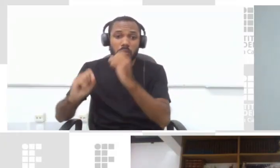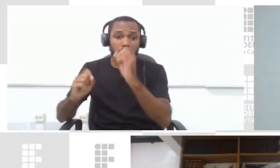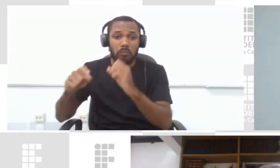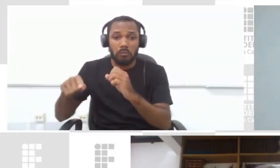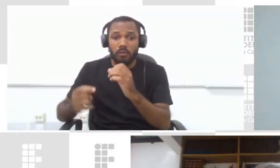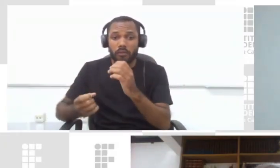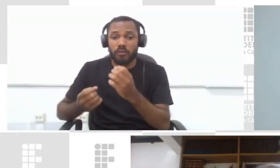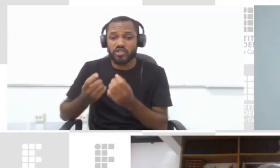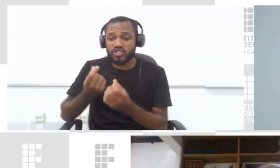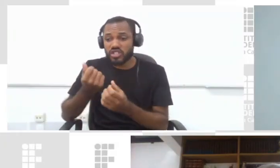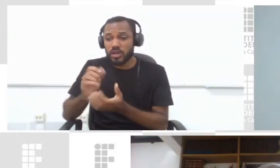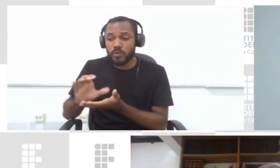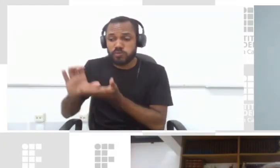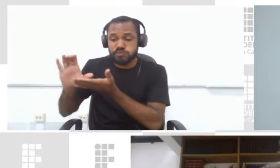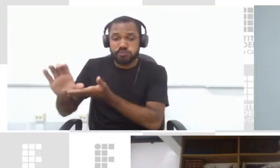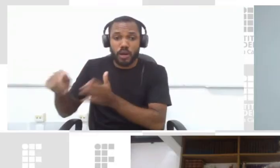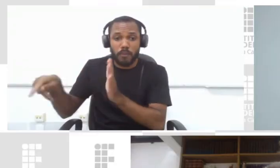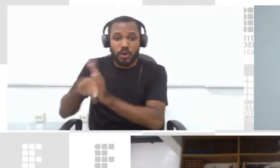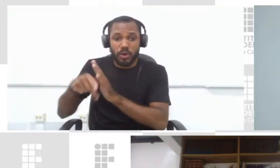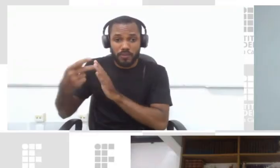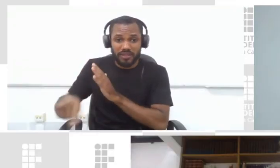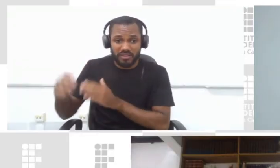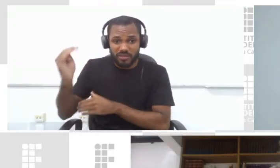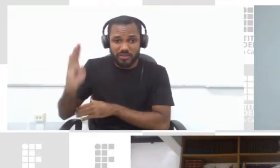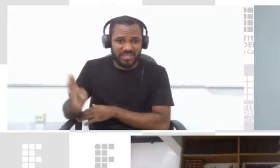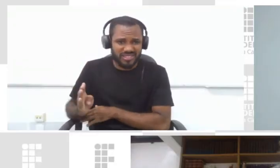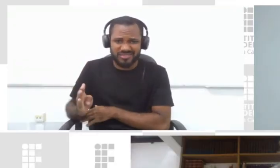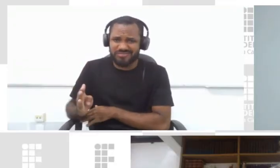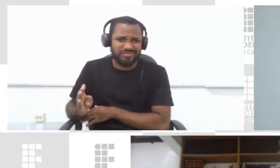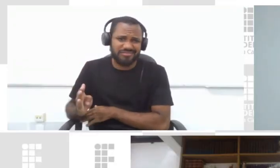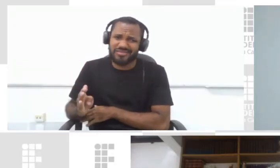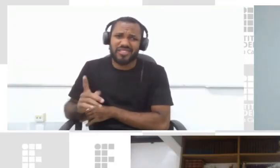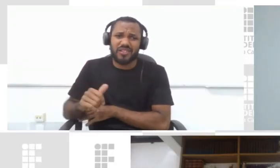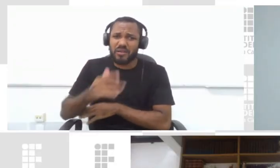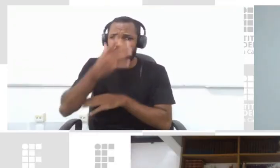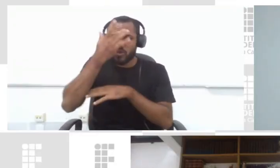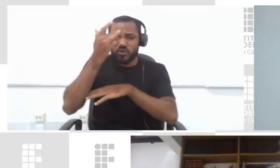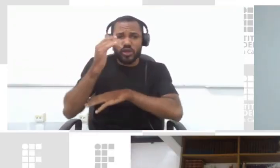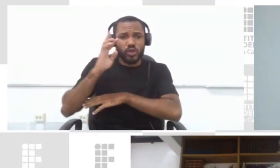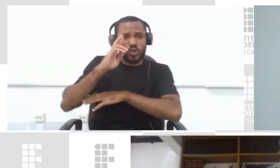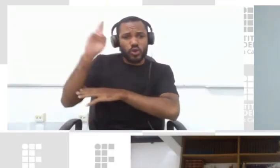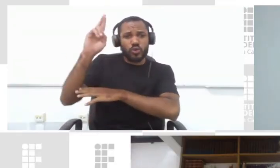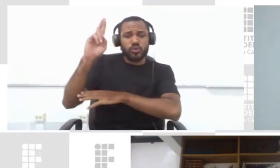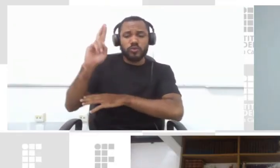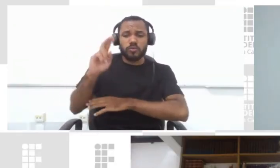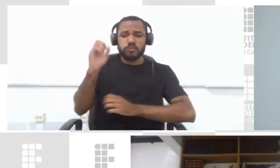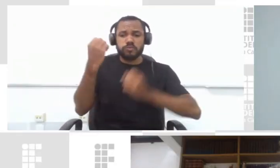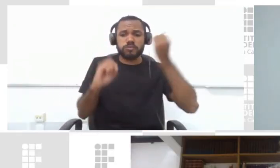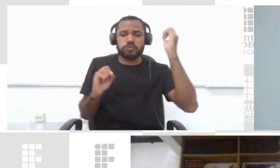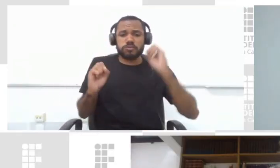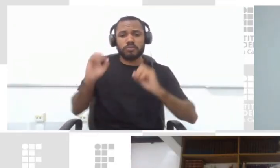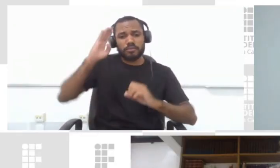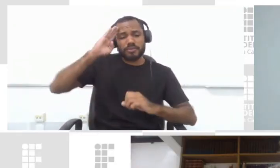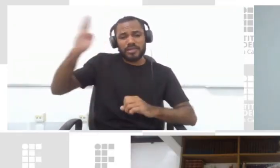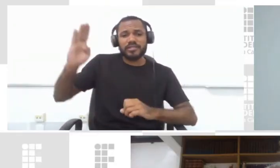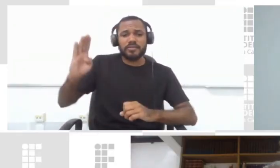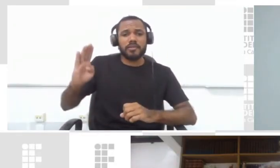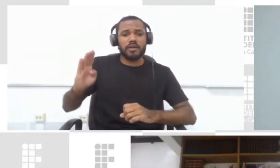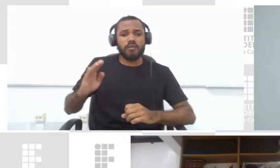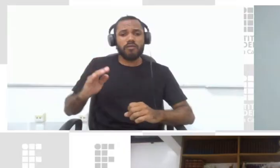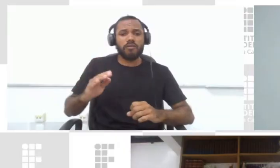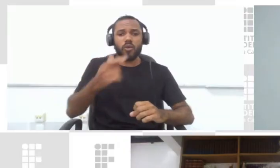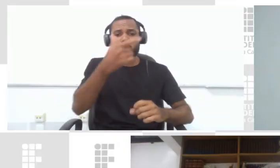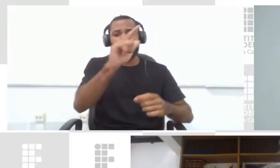Então, ele é extremamente emissor de gás de efeito estufa e poluidor através de agrotóxicos. Então, é um modelo negativo em todos